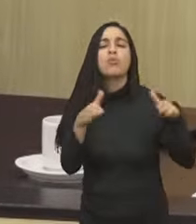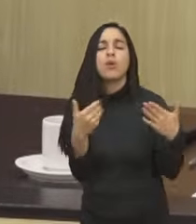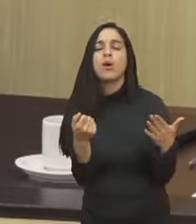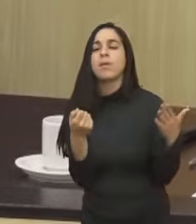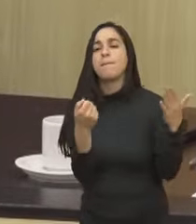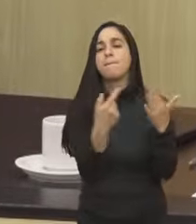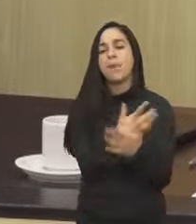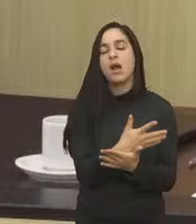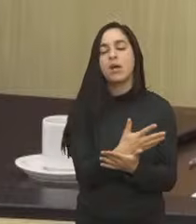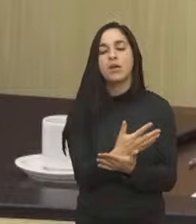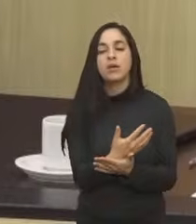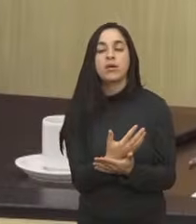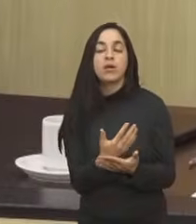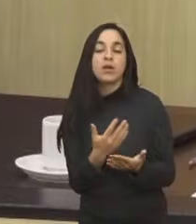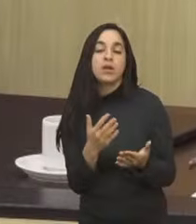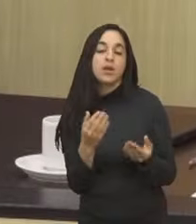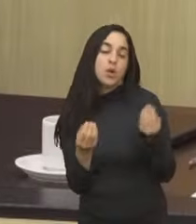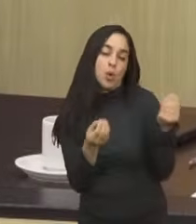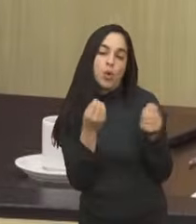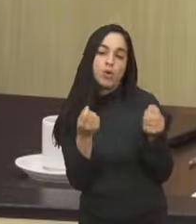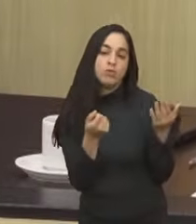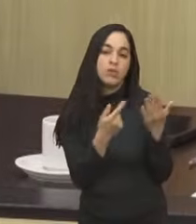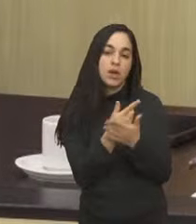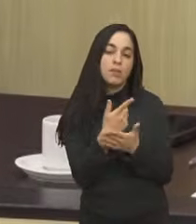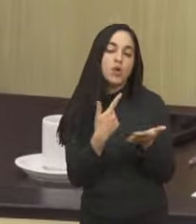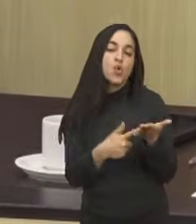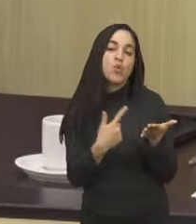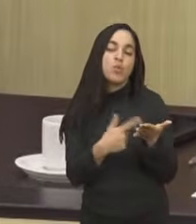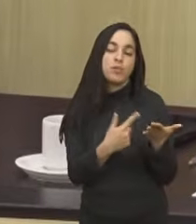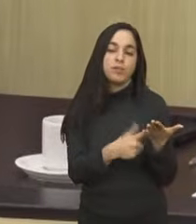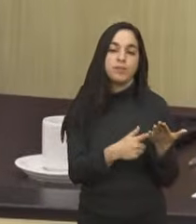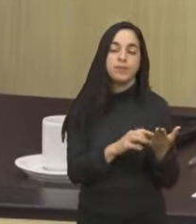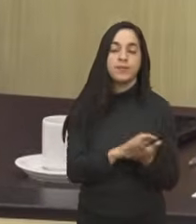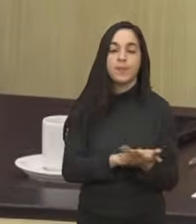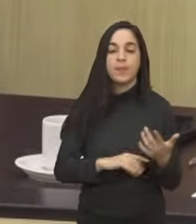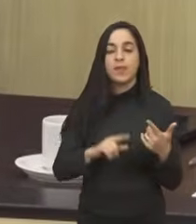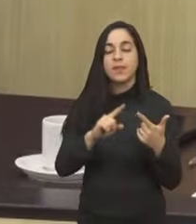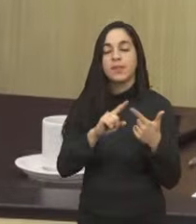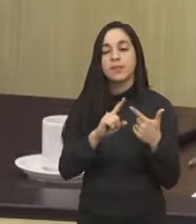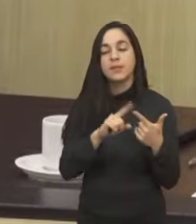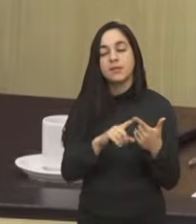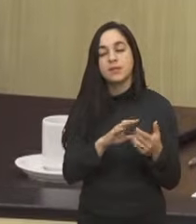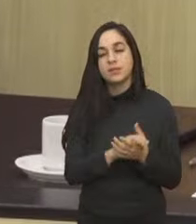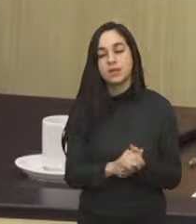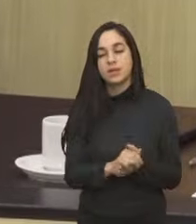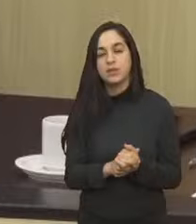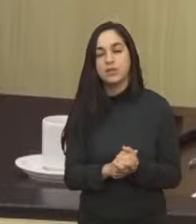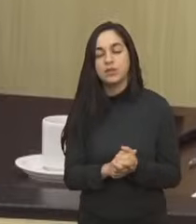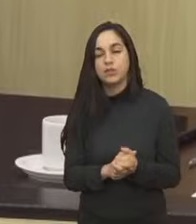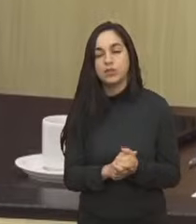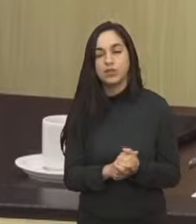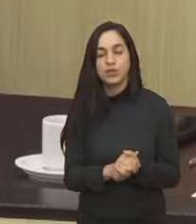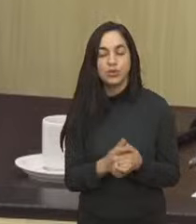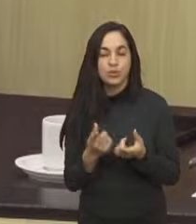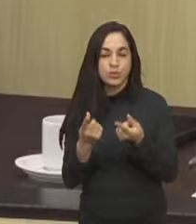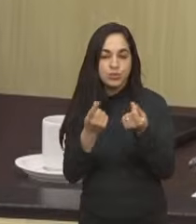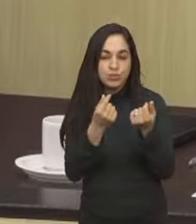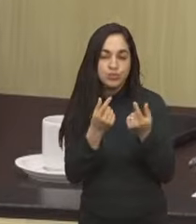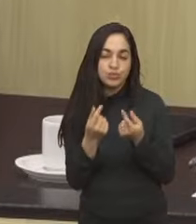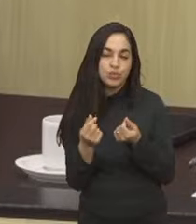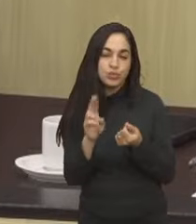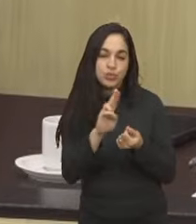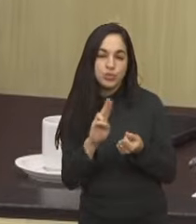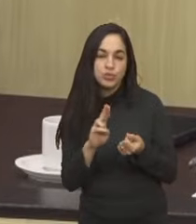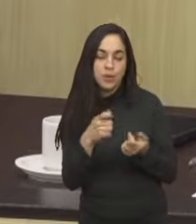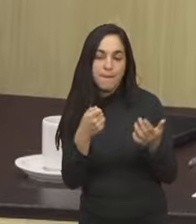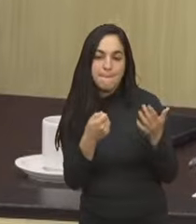e qual foi o cronograma de repasses? 7. Quais foram as dotações orçamentárias utilizadas para